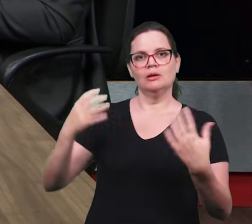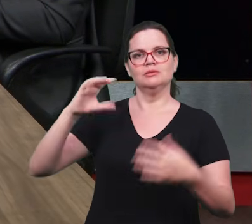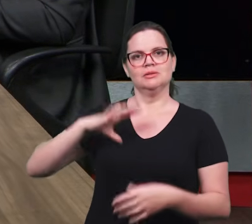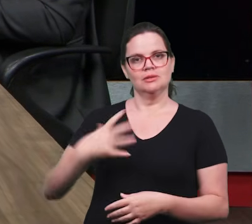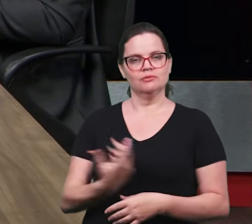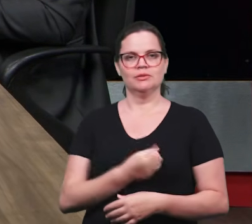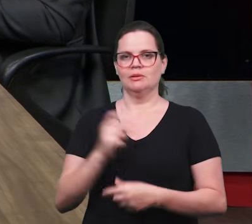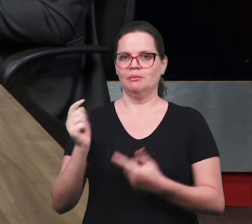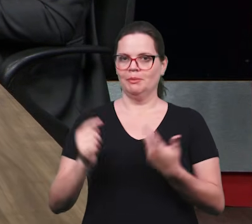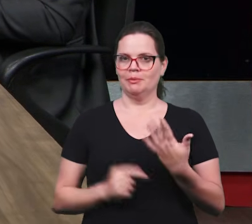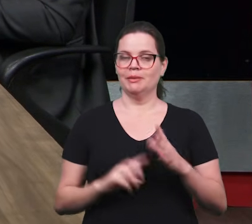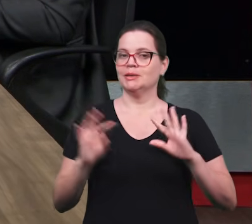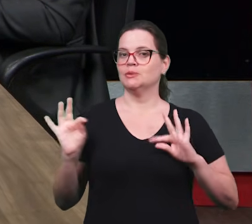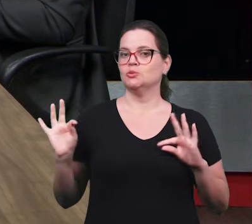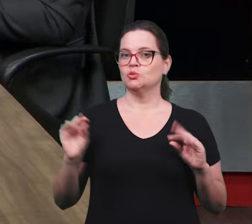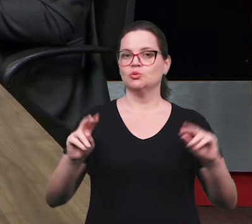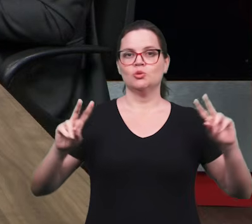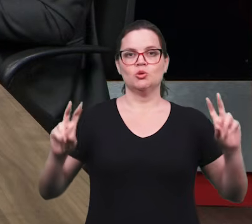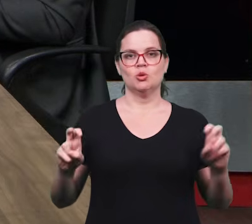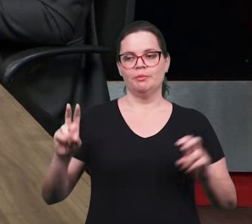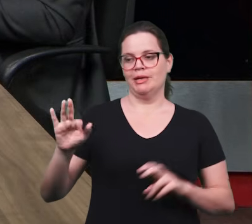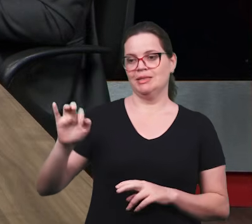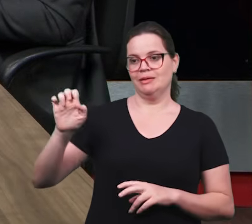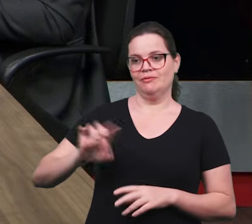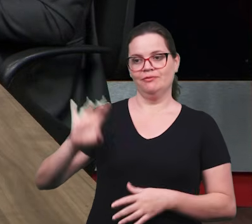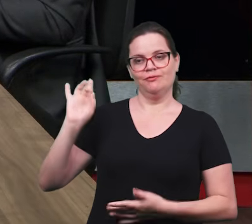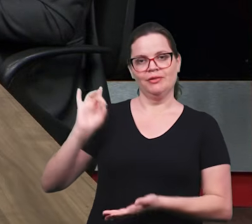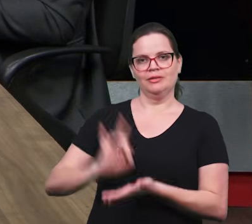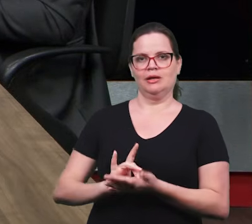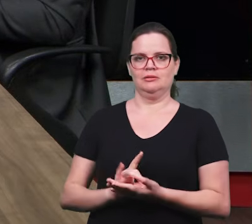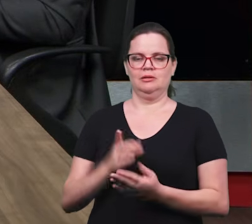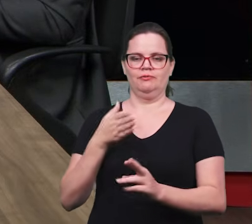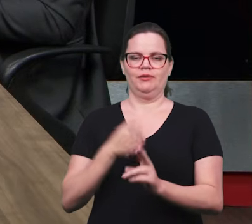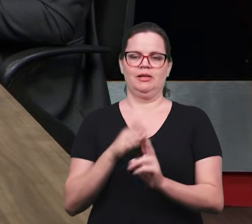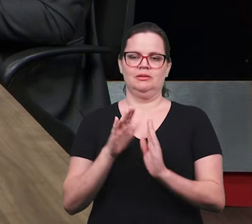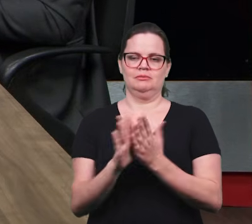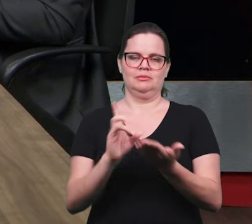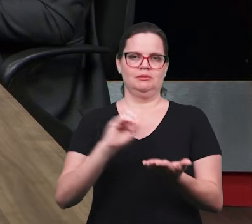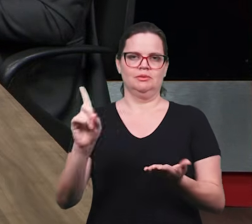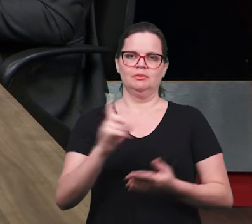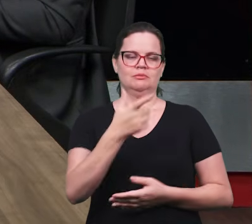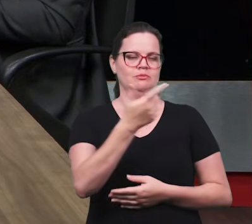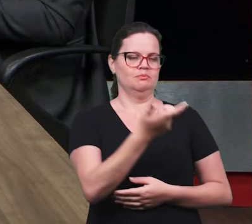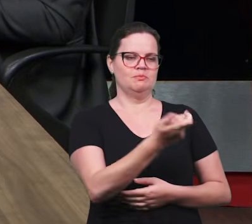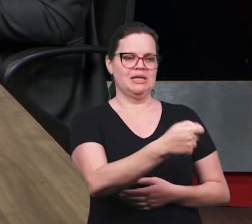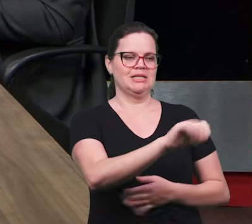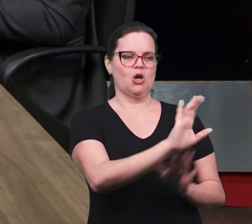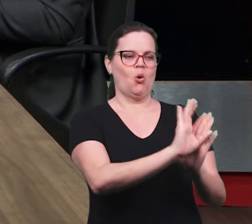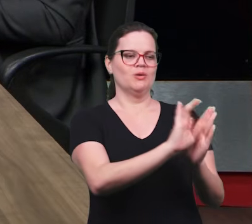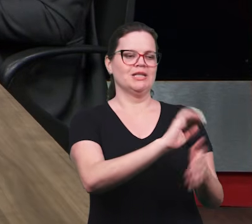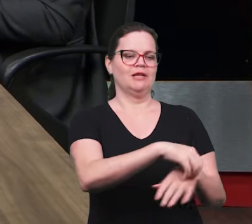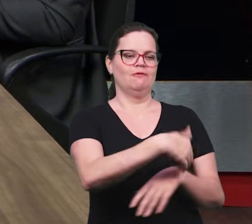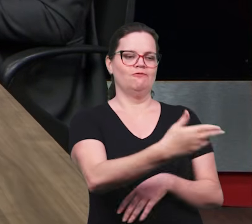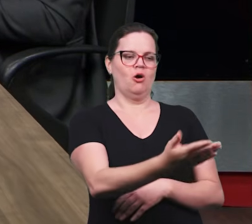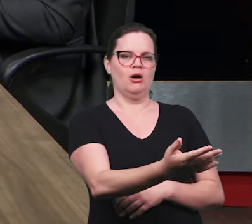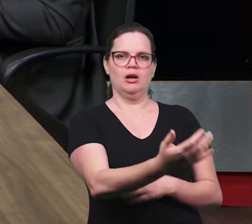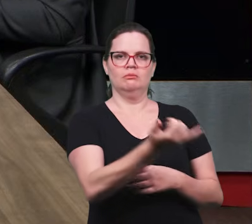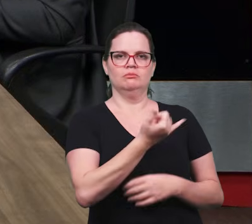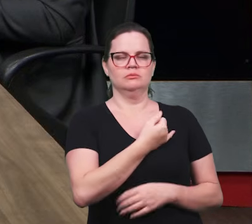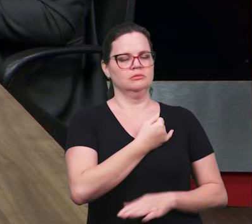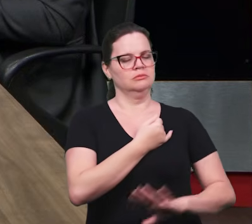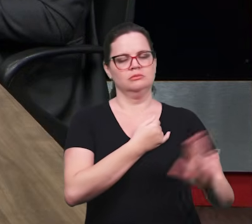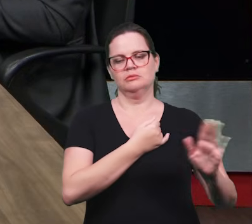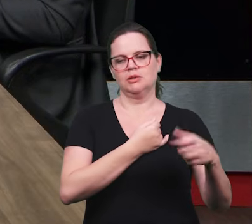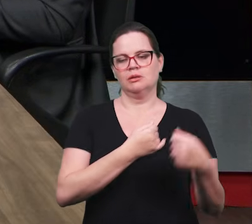que é a respeito dessa fé verdadeira está na palavra. Então, a gente não precisa acrescentar conceito algum. Ao longo do tempo, o homem